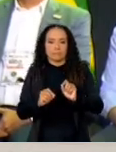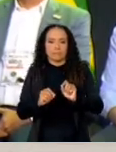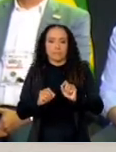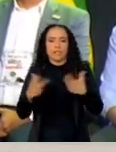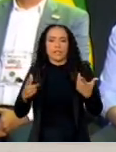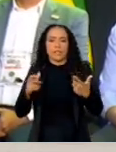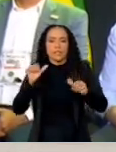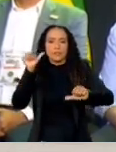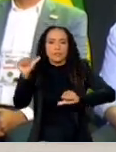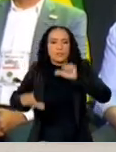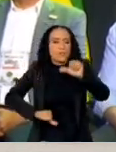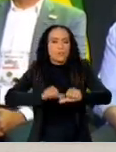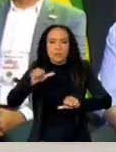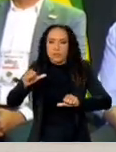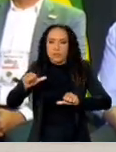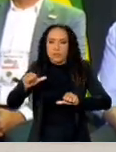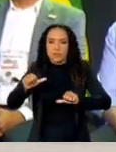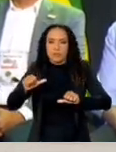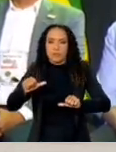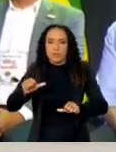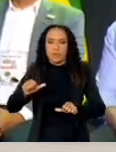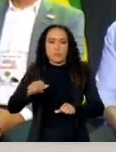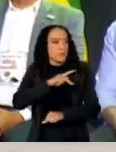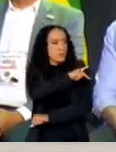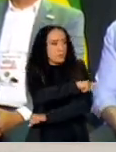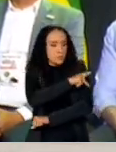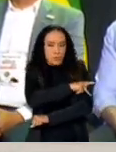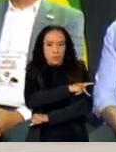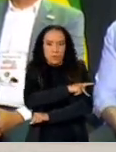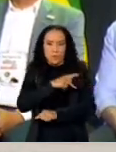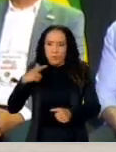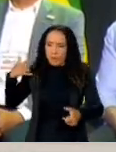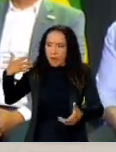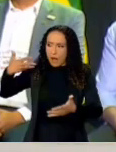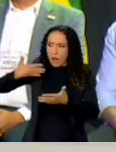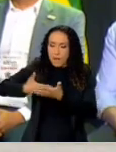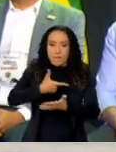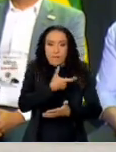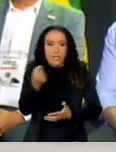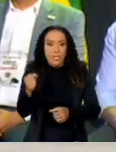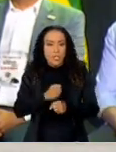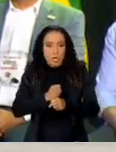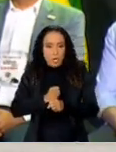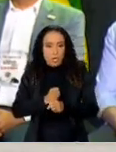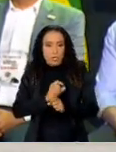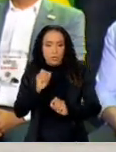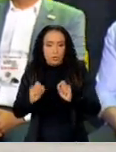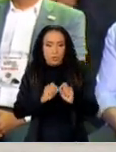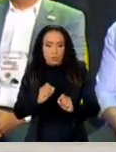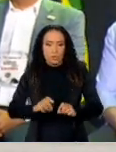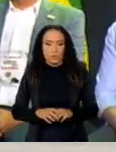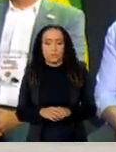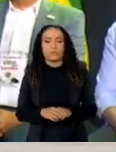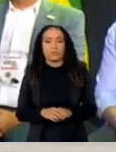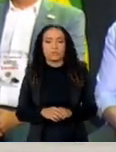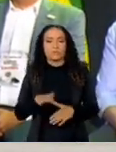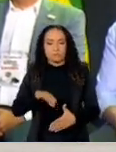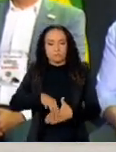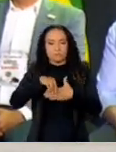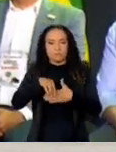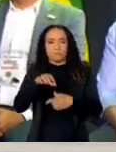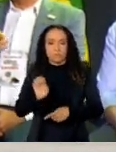essa transformação, presidente, que o Piauí passou nesses 20 anos, em que